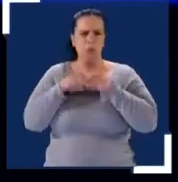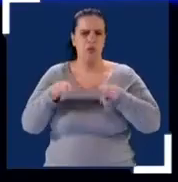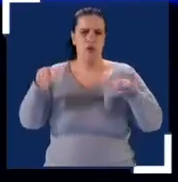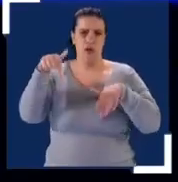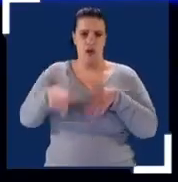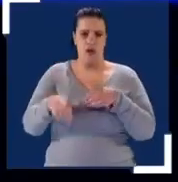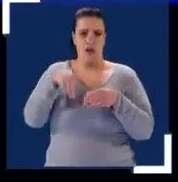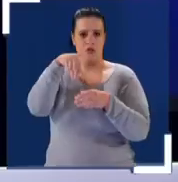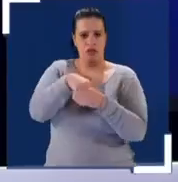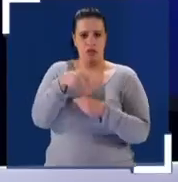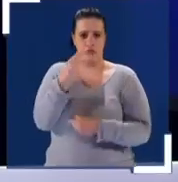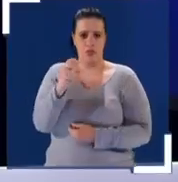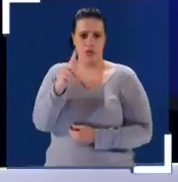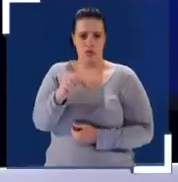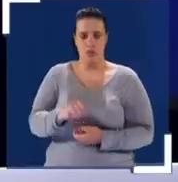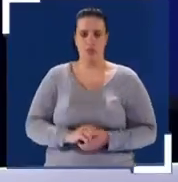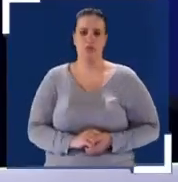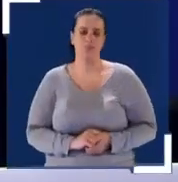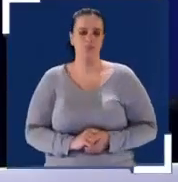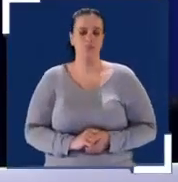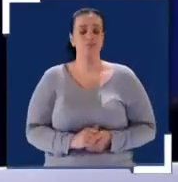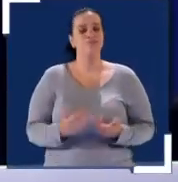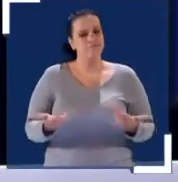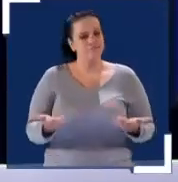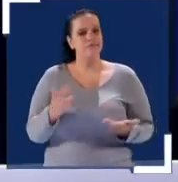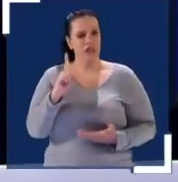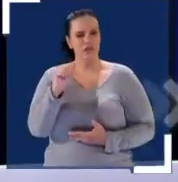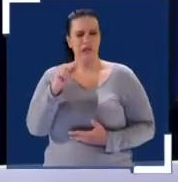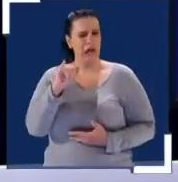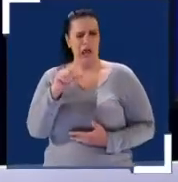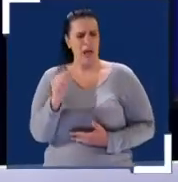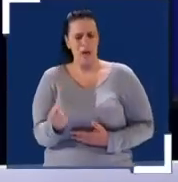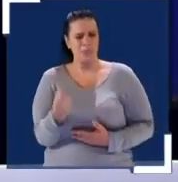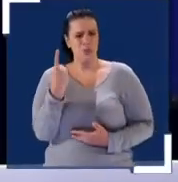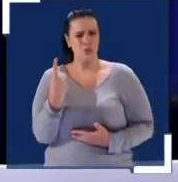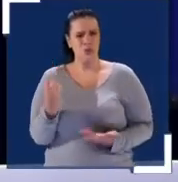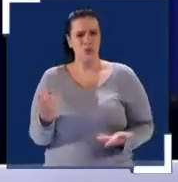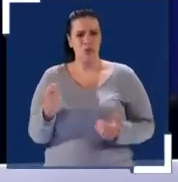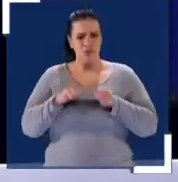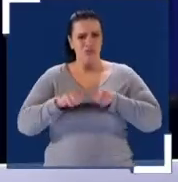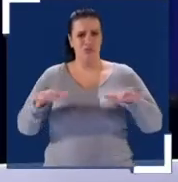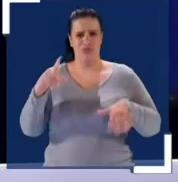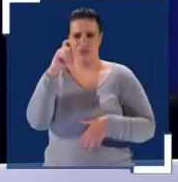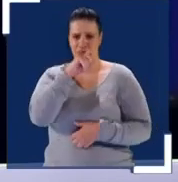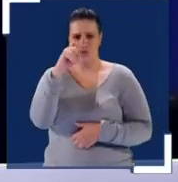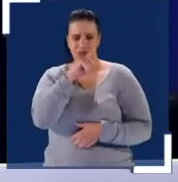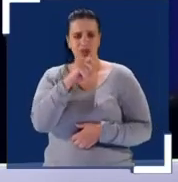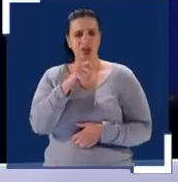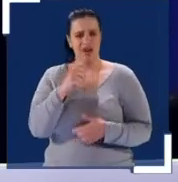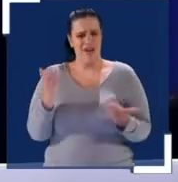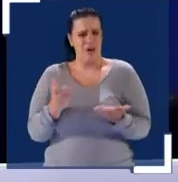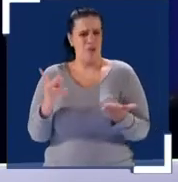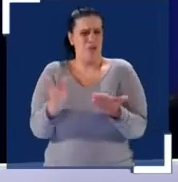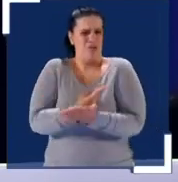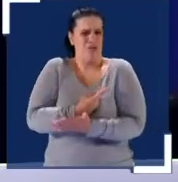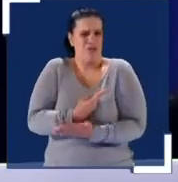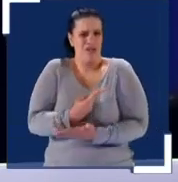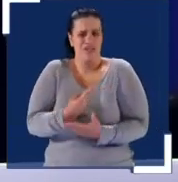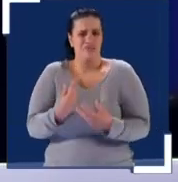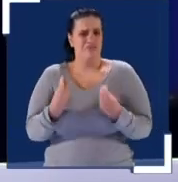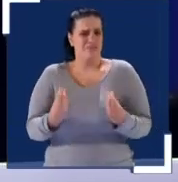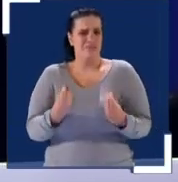eleição. Daniela, de fato, um absurdo o fake news e o nível que atingiu, a